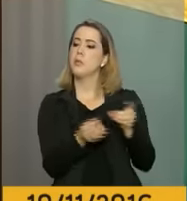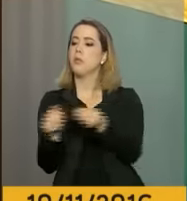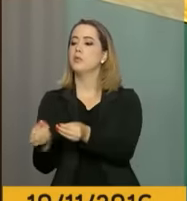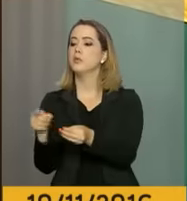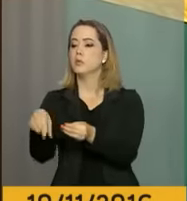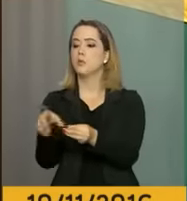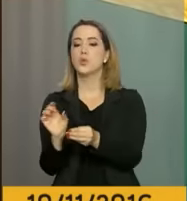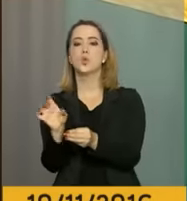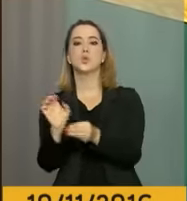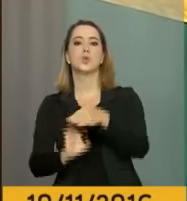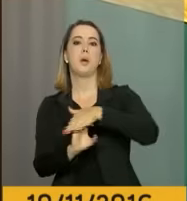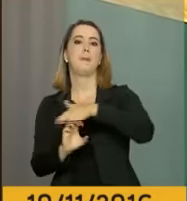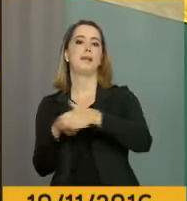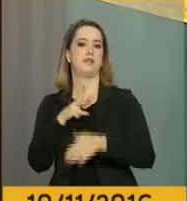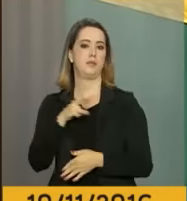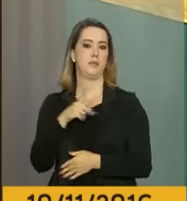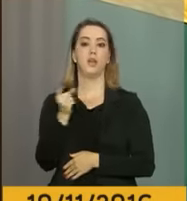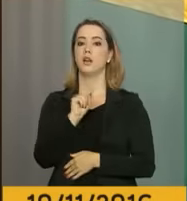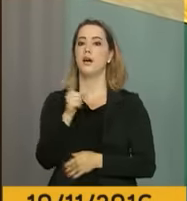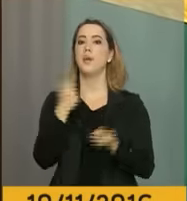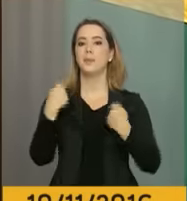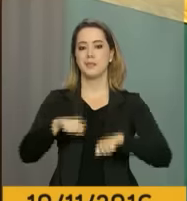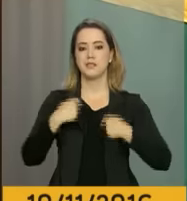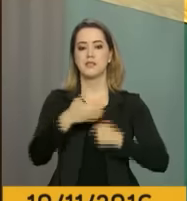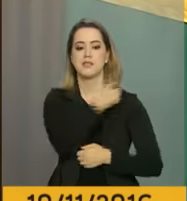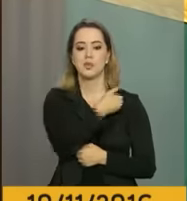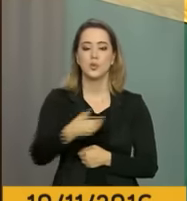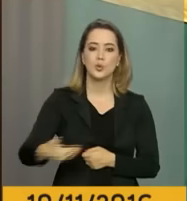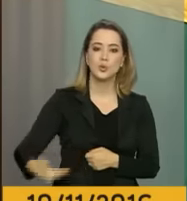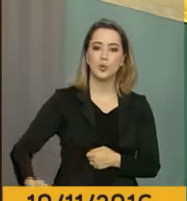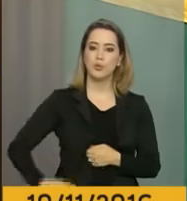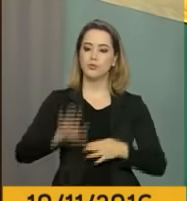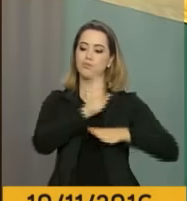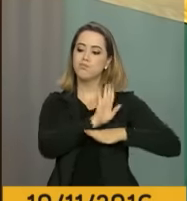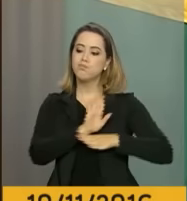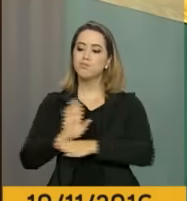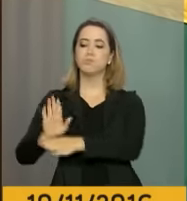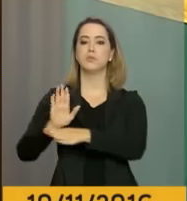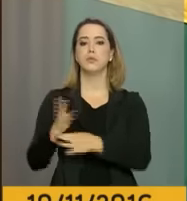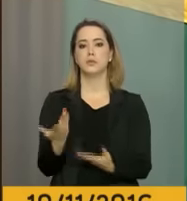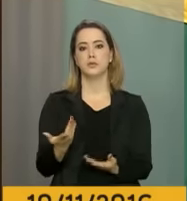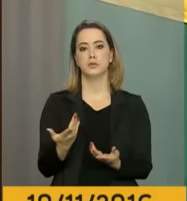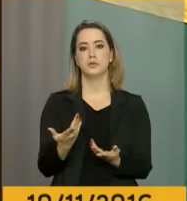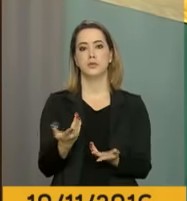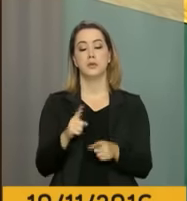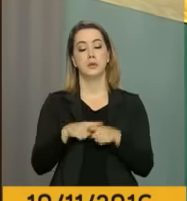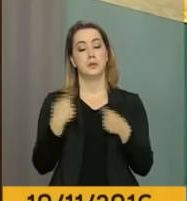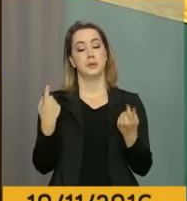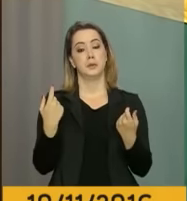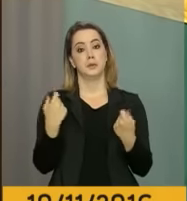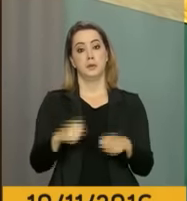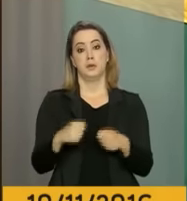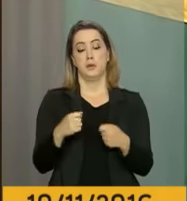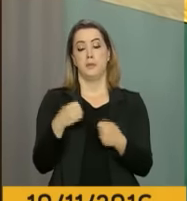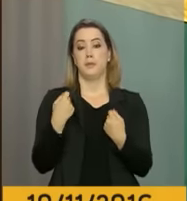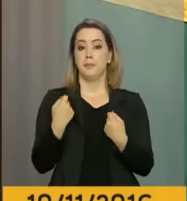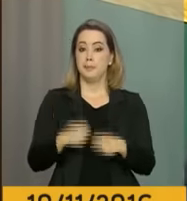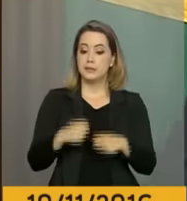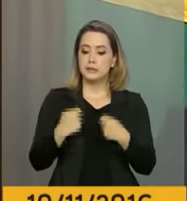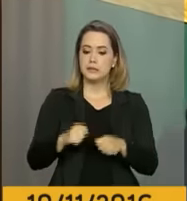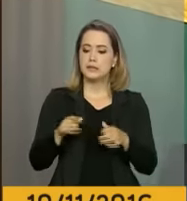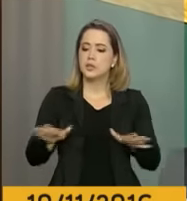não, embora outras tantas pudessem sê-lo, mas esta não poderia, porque não há como fazê-lo sem